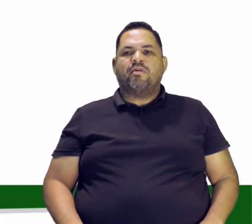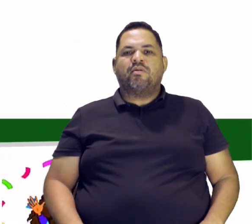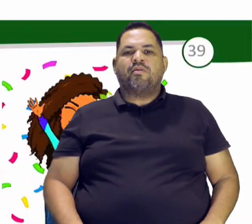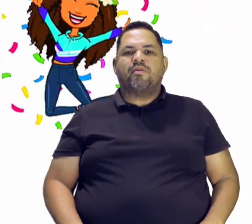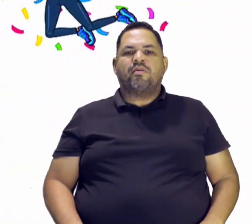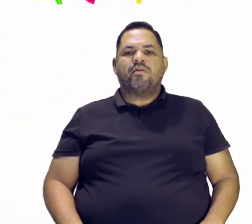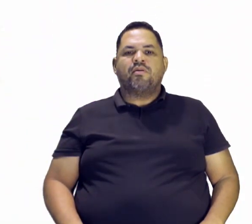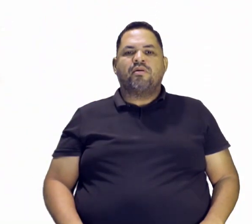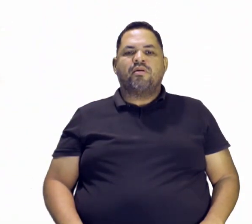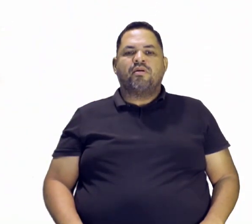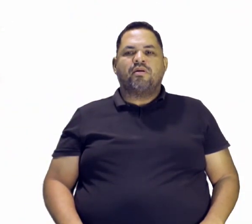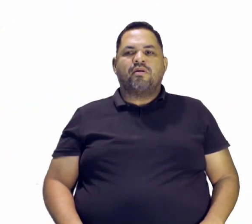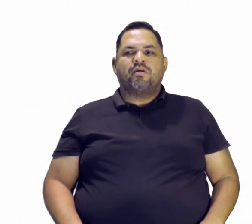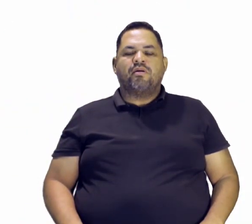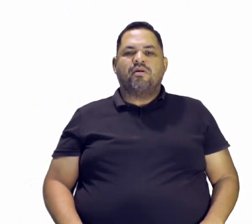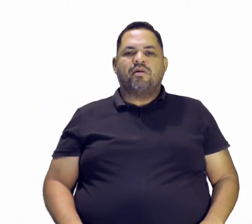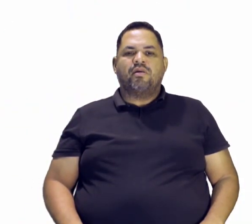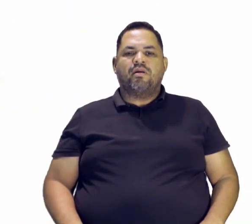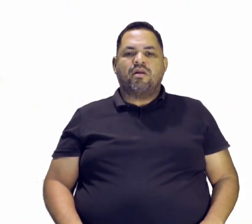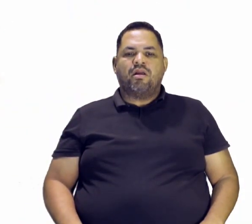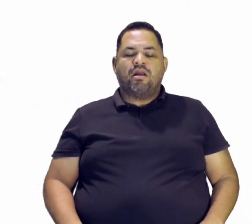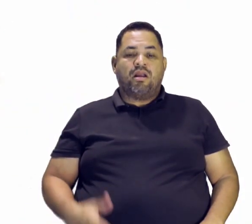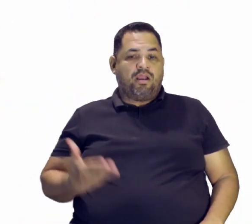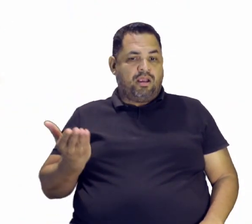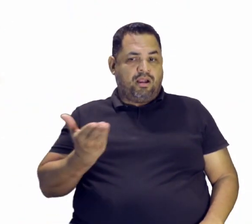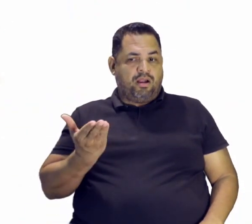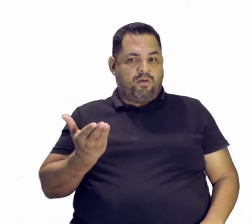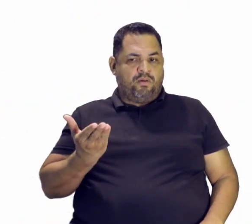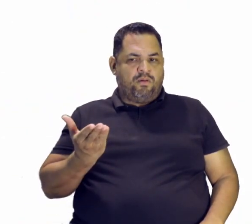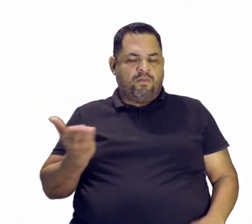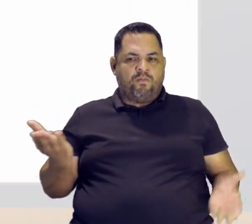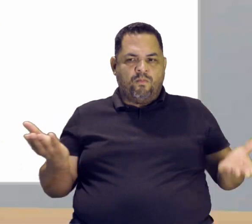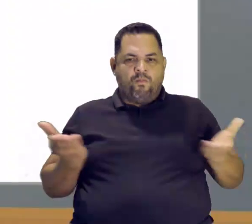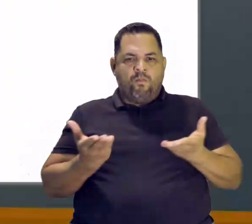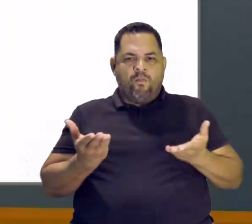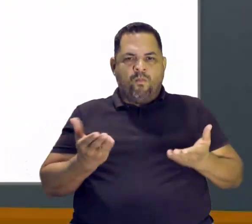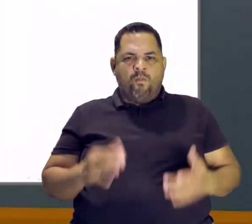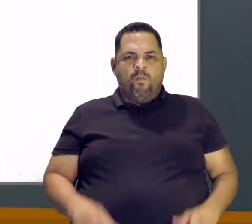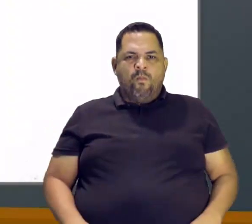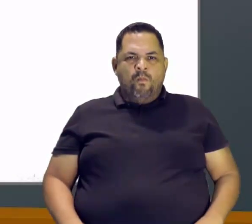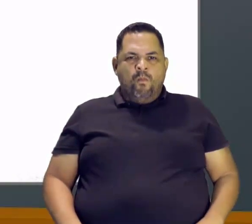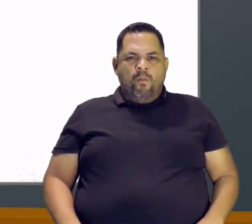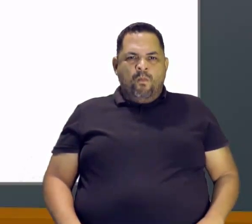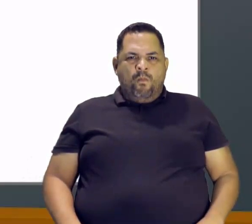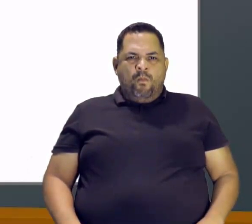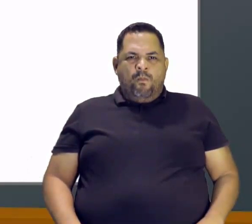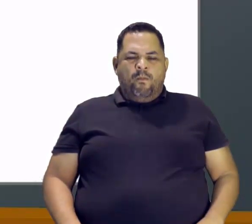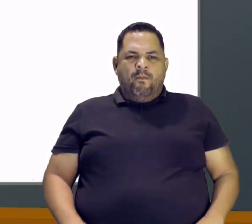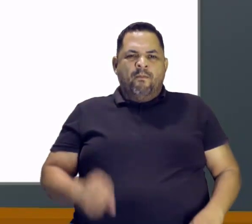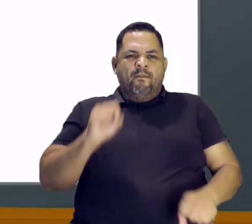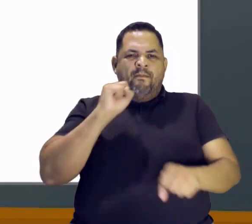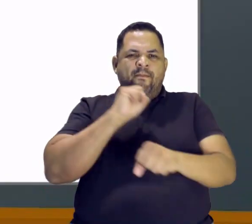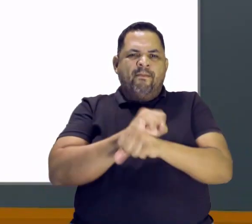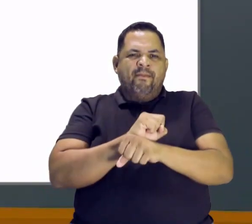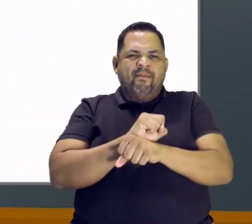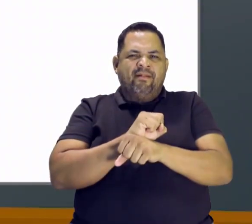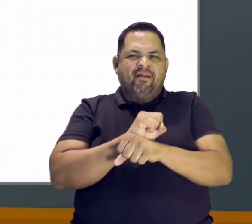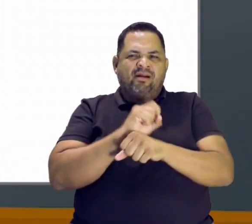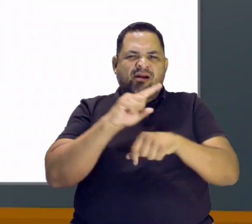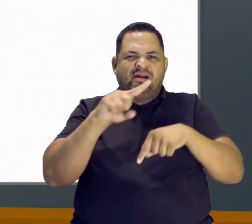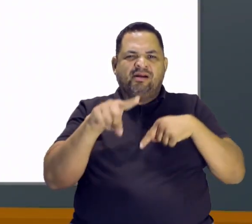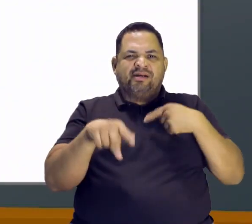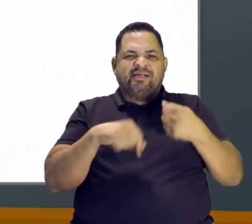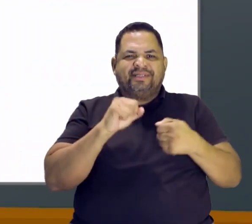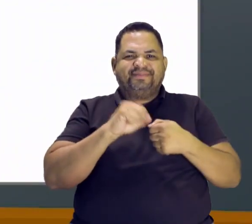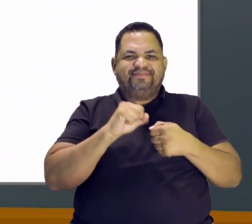aqui contigo, tá? Vem aqui comigo, abre aqui para mim. Eu vou parar com você aqui e nós vamos fazer